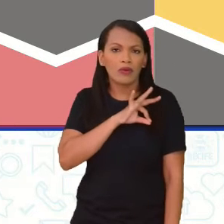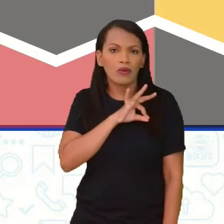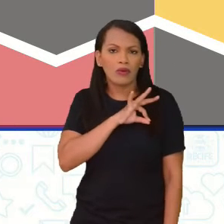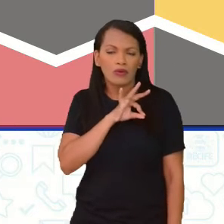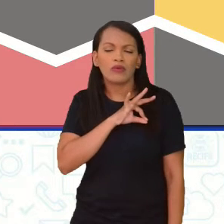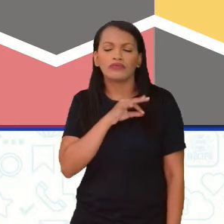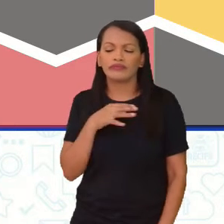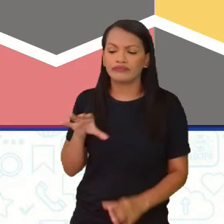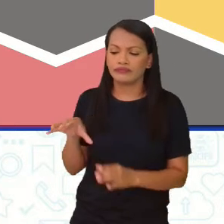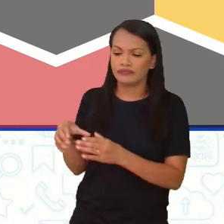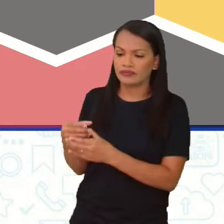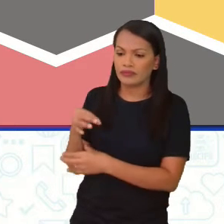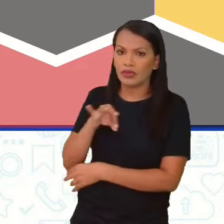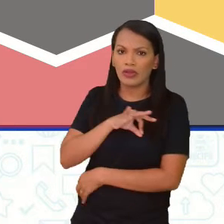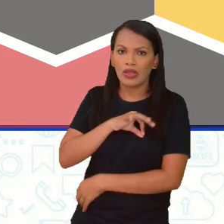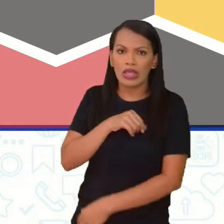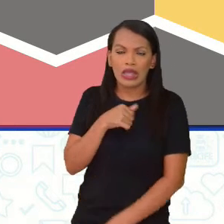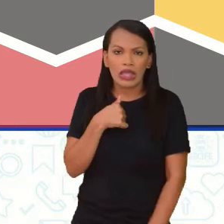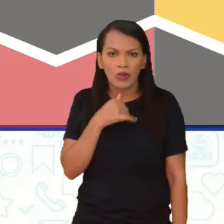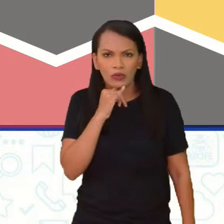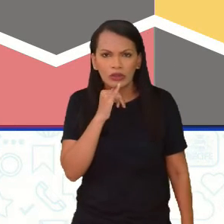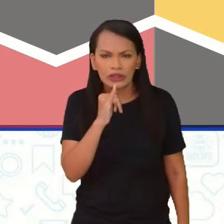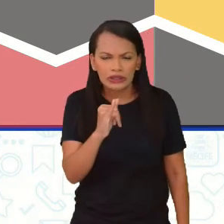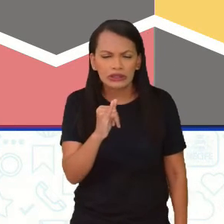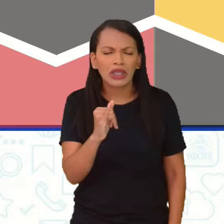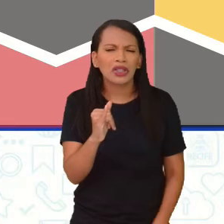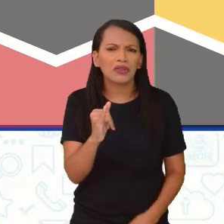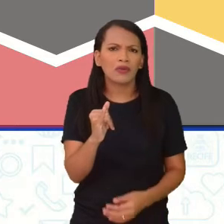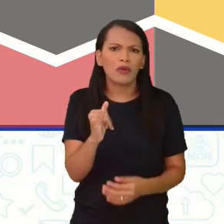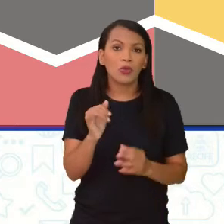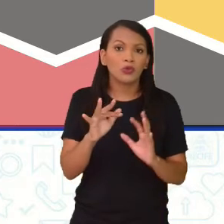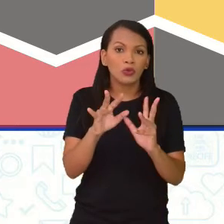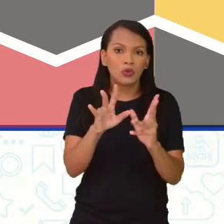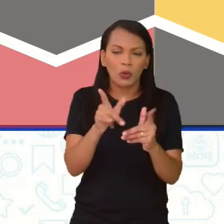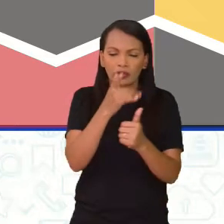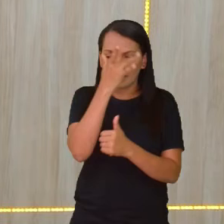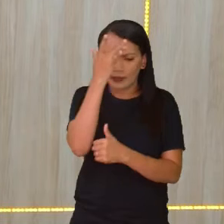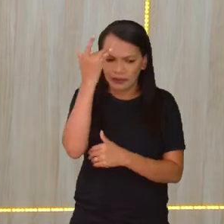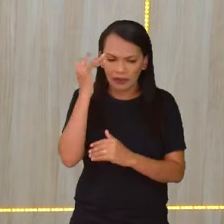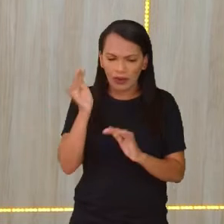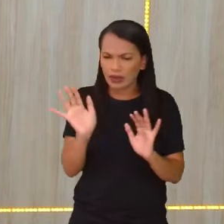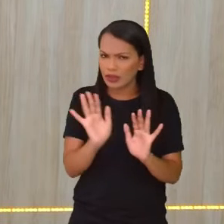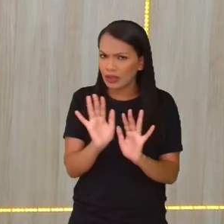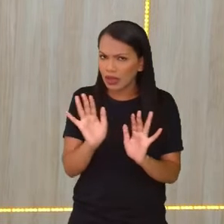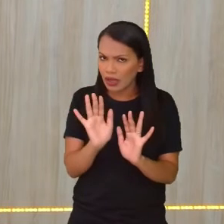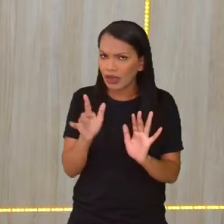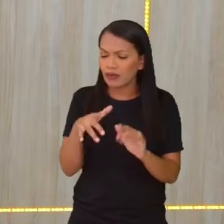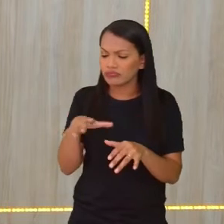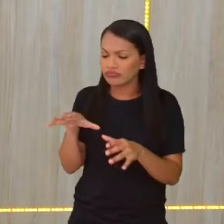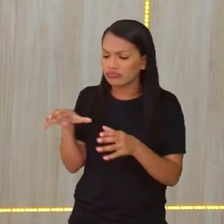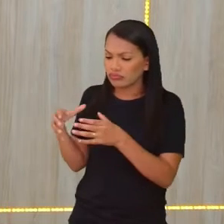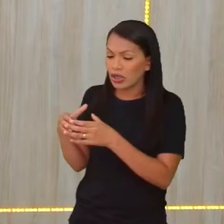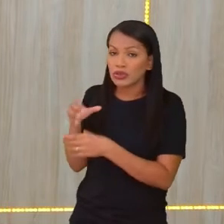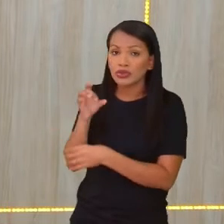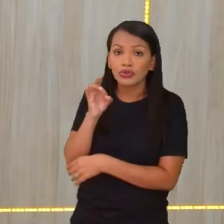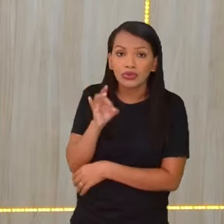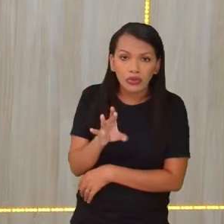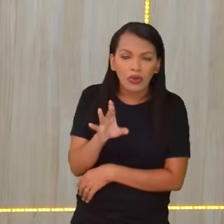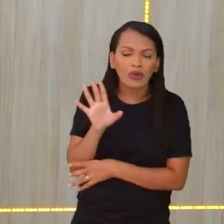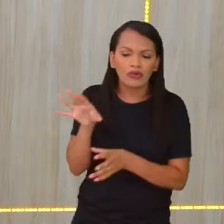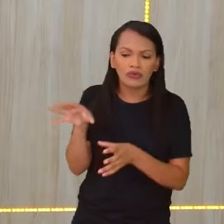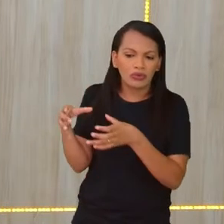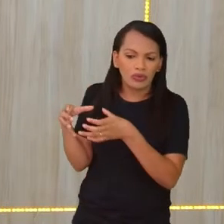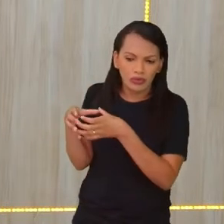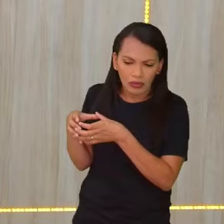entendo, não estamos aqui desqualificando, descaracterizando o trabalho da polícia militar, que é um